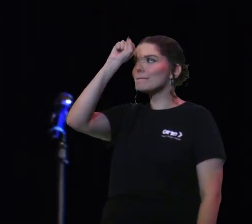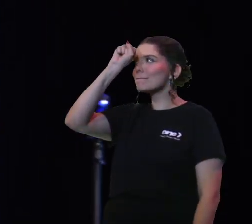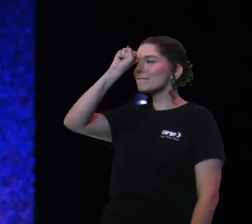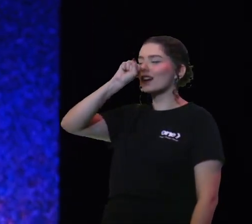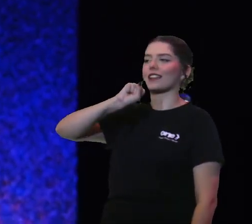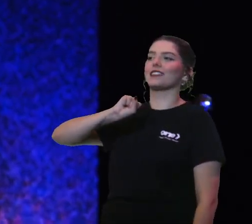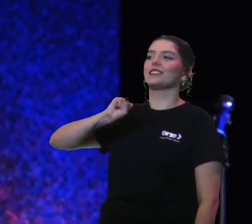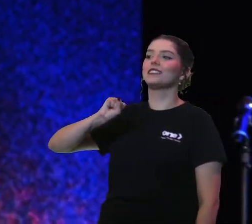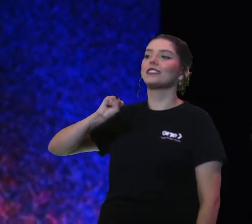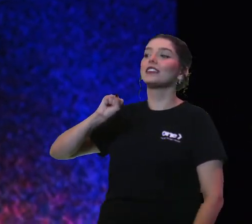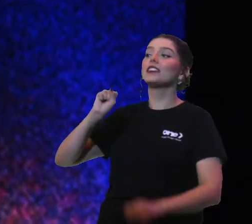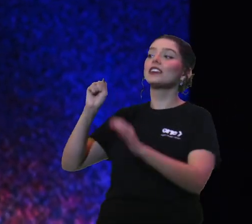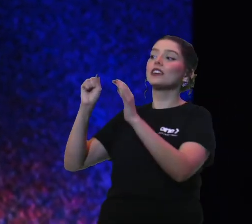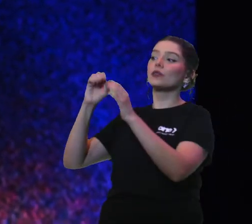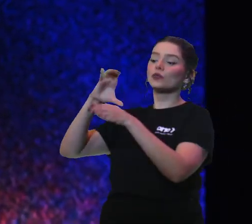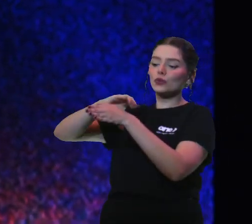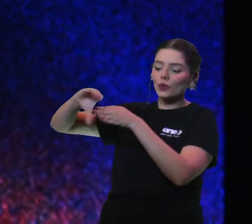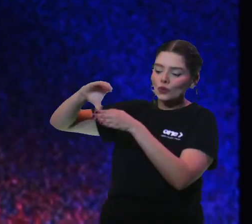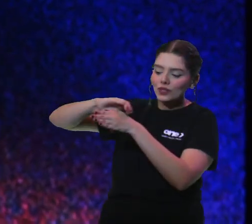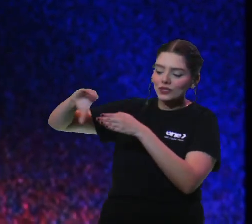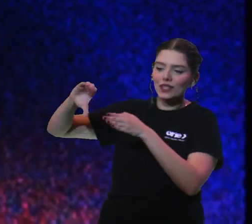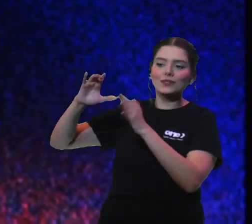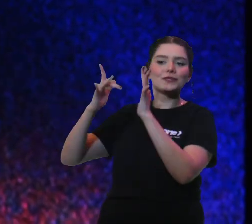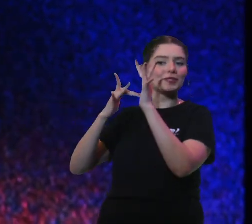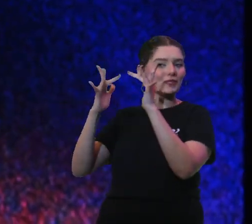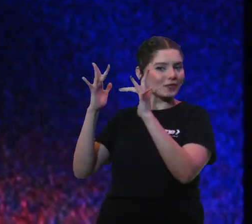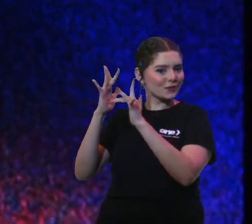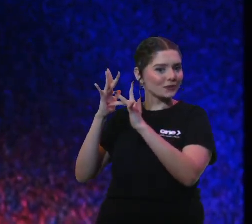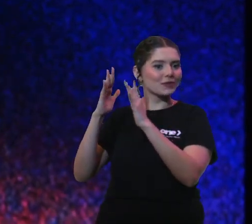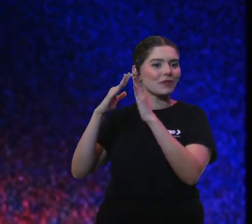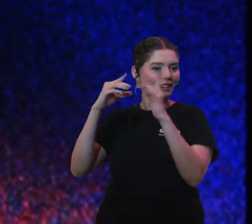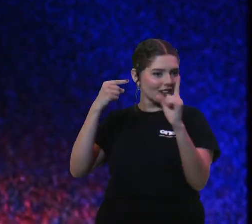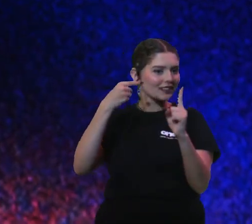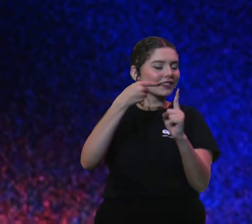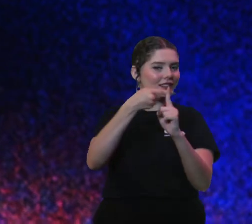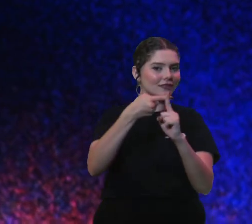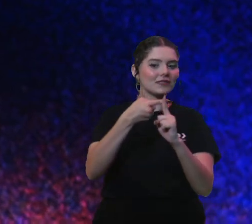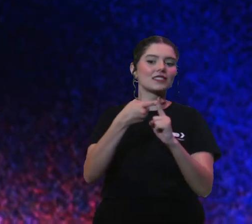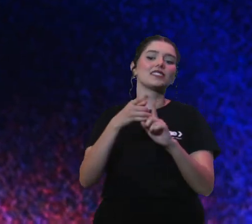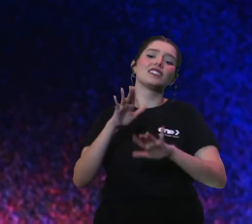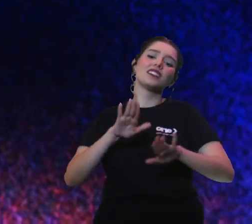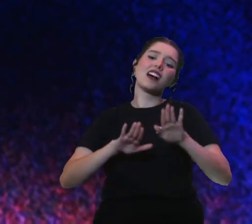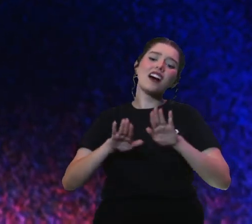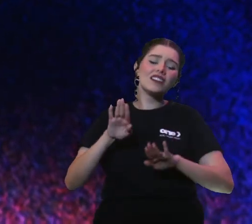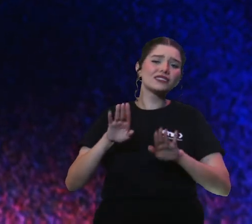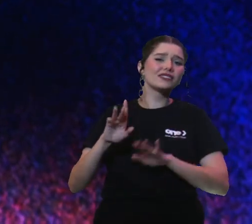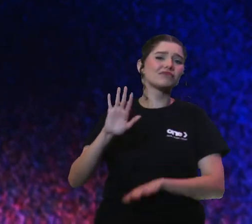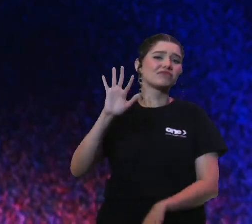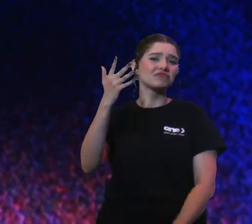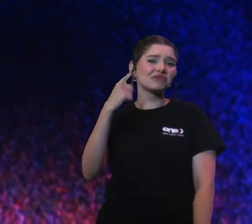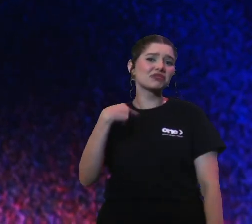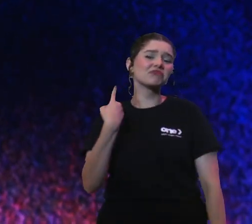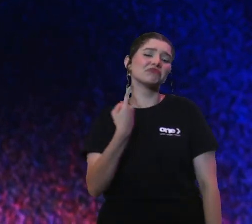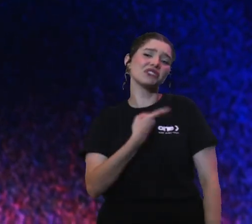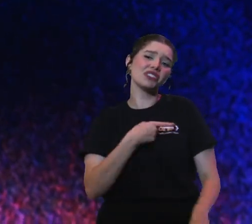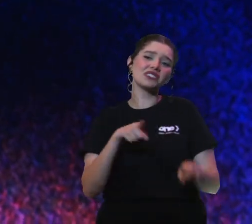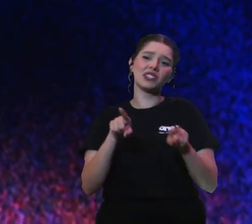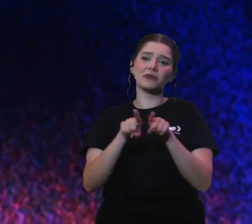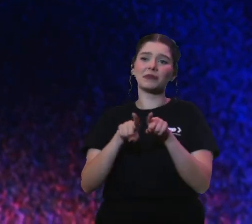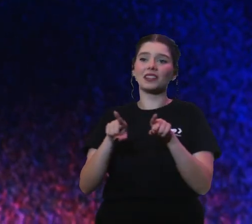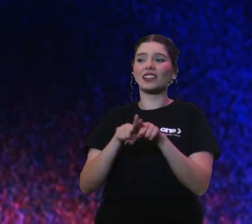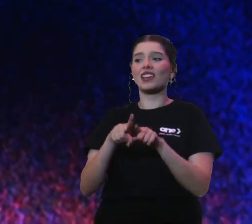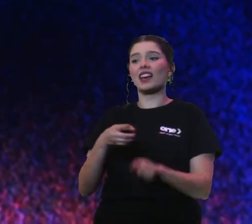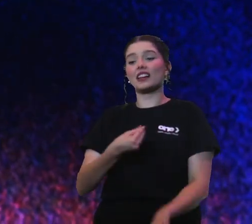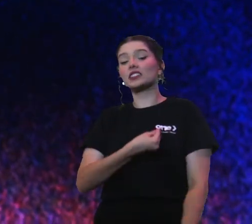os conselhos que Jesus tinha para aquelas igrejas. Para aquela igreja, porque muitas vezes isso acontece conosco também. Nós estamos vivendo com